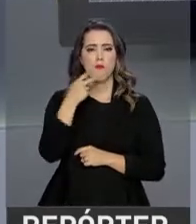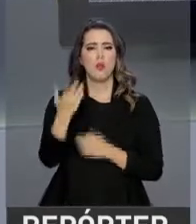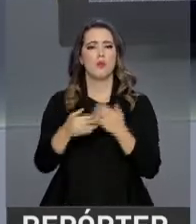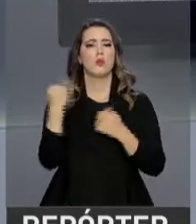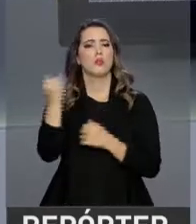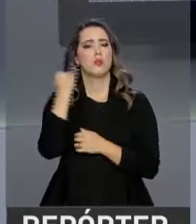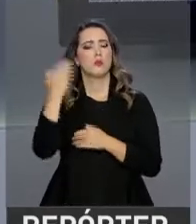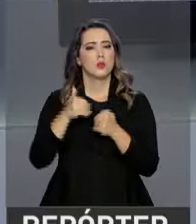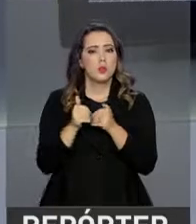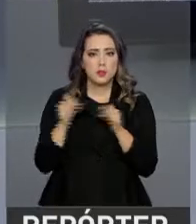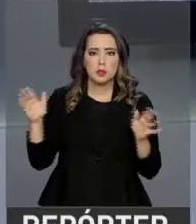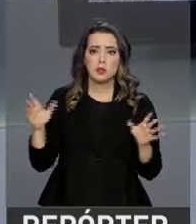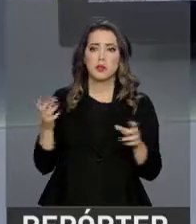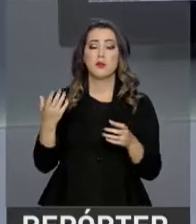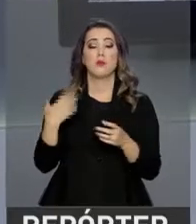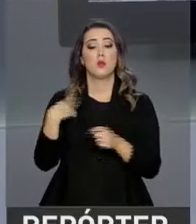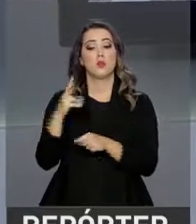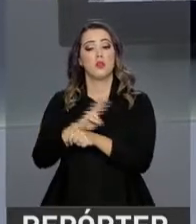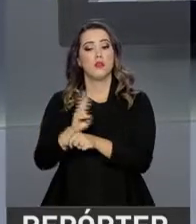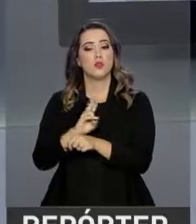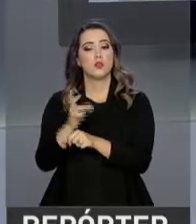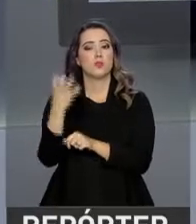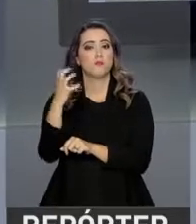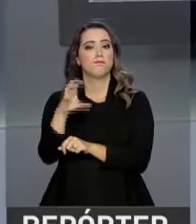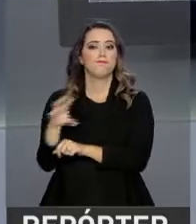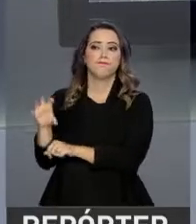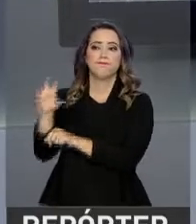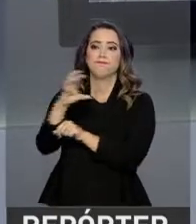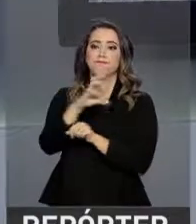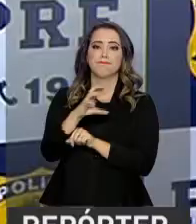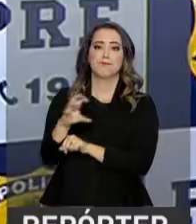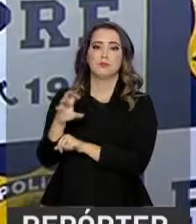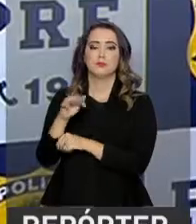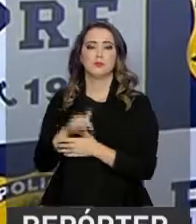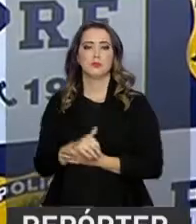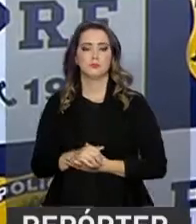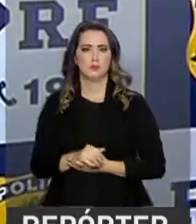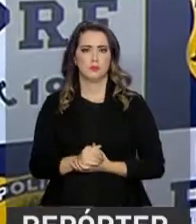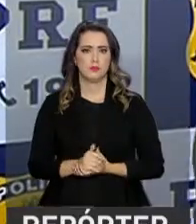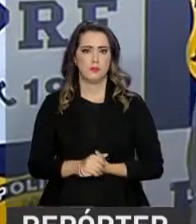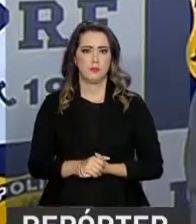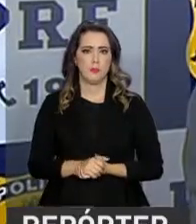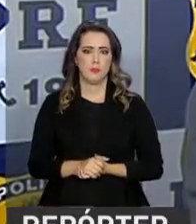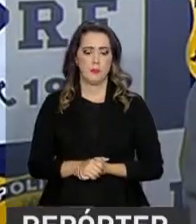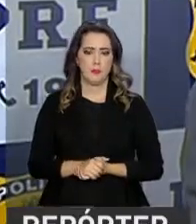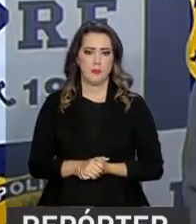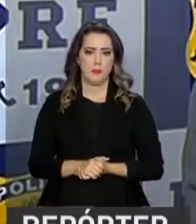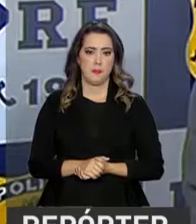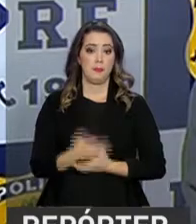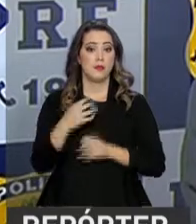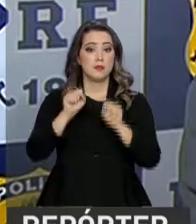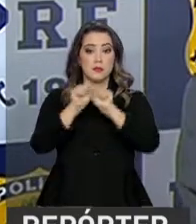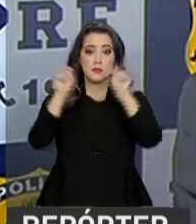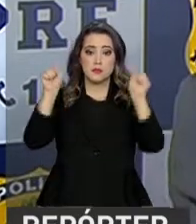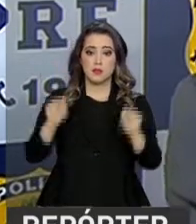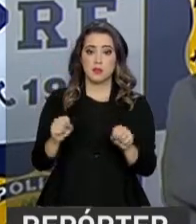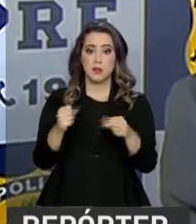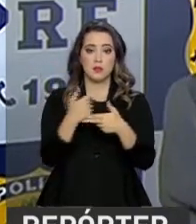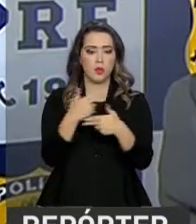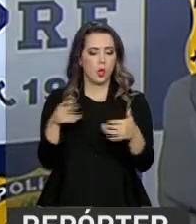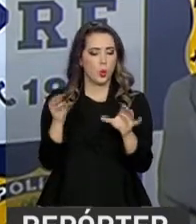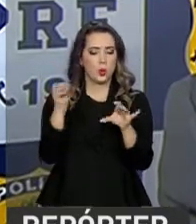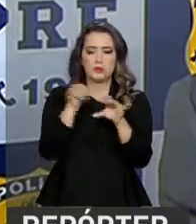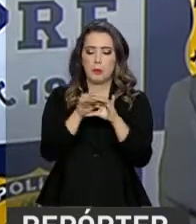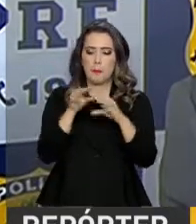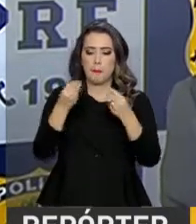da ampliação do sistema no combate ao crime esse sistema tem uma base de dados ele é